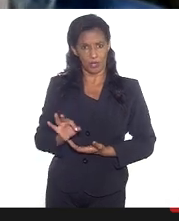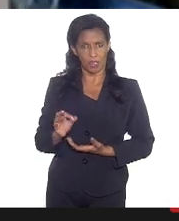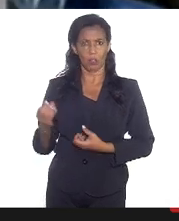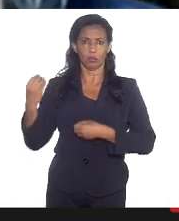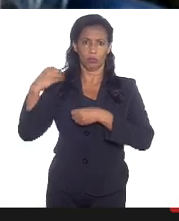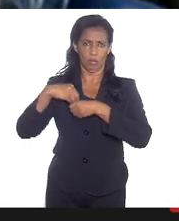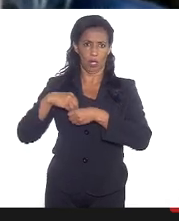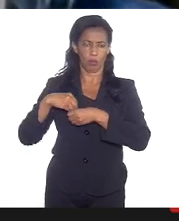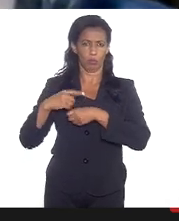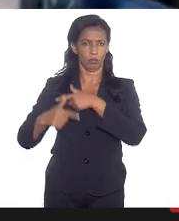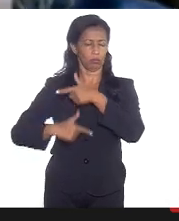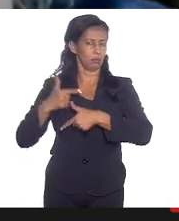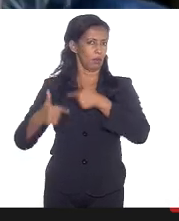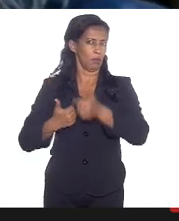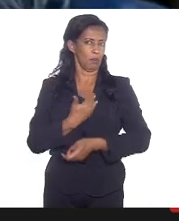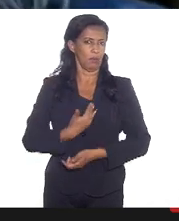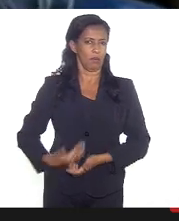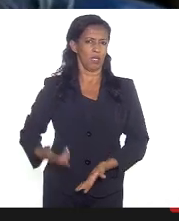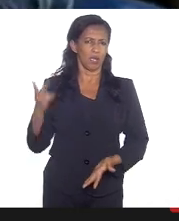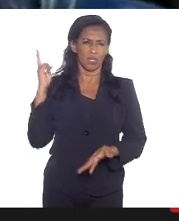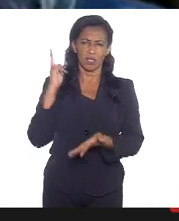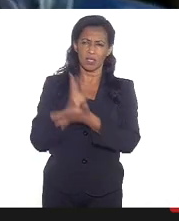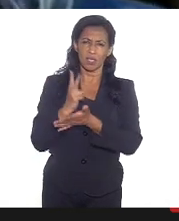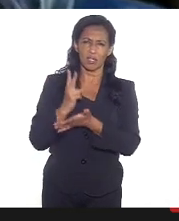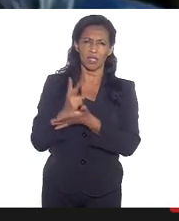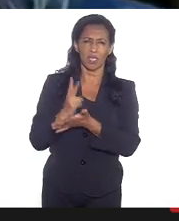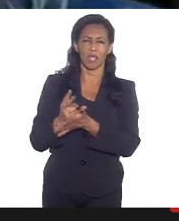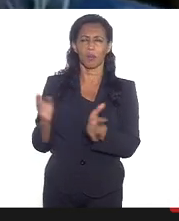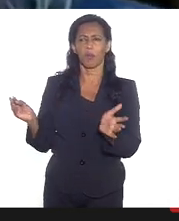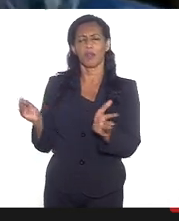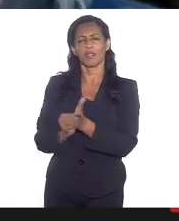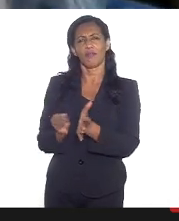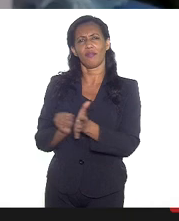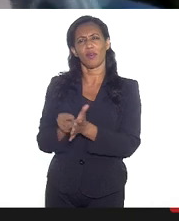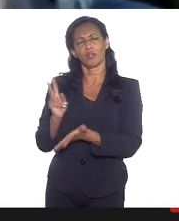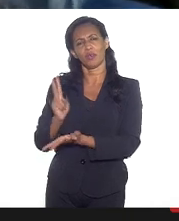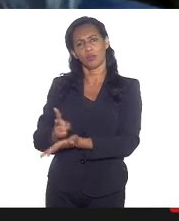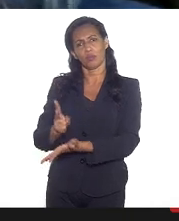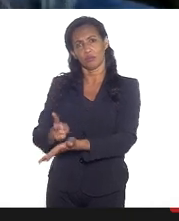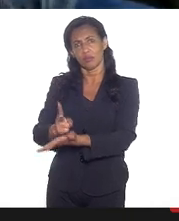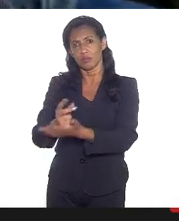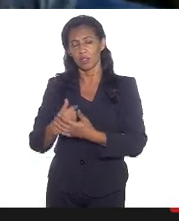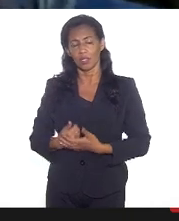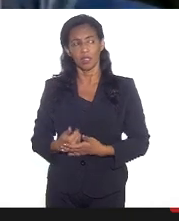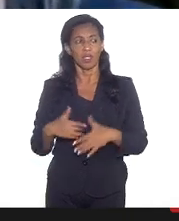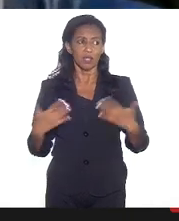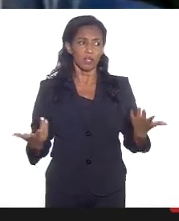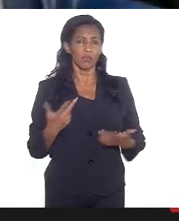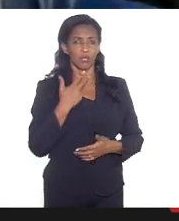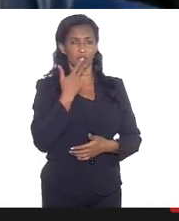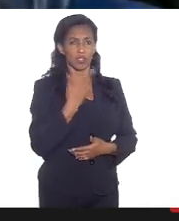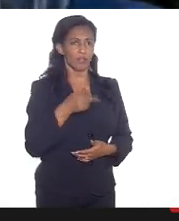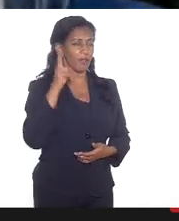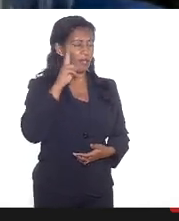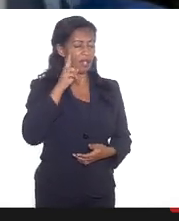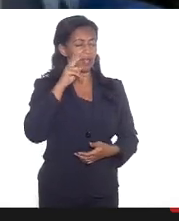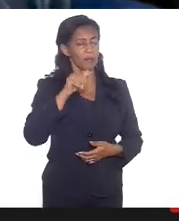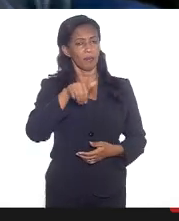público. Sempre por essa falta da continuidade. Então, eu deixo essa contribuição e lembro